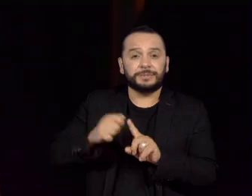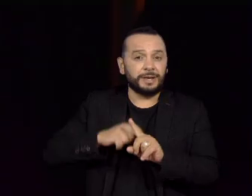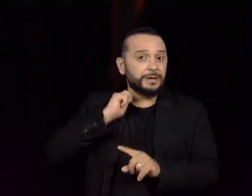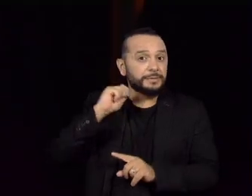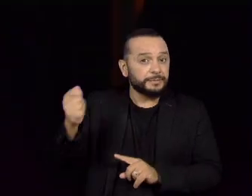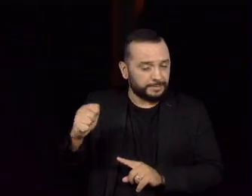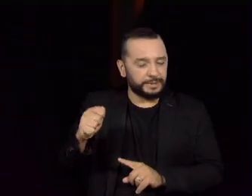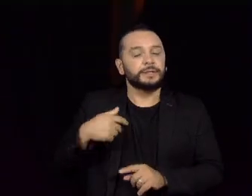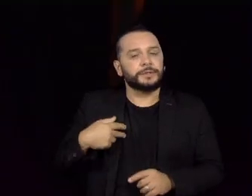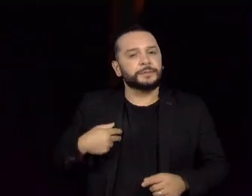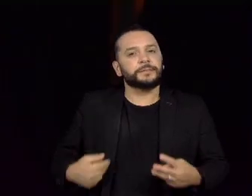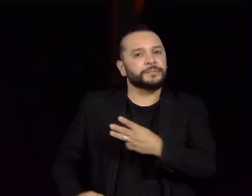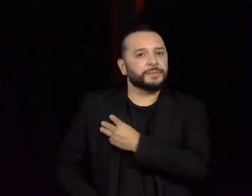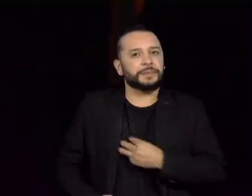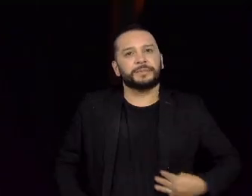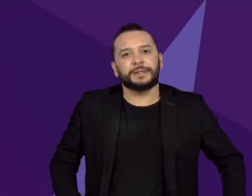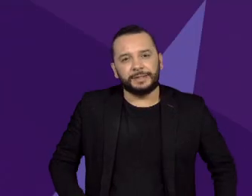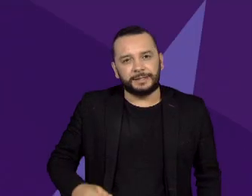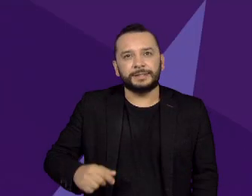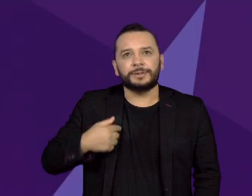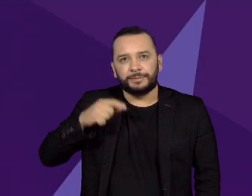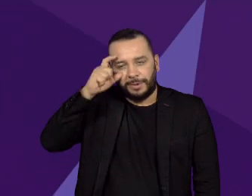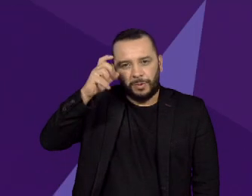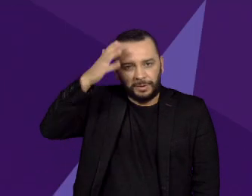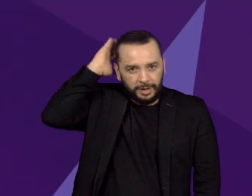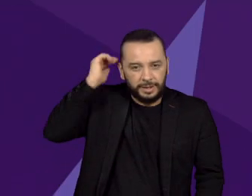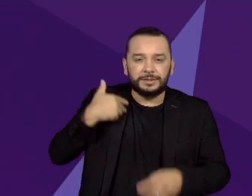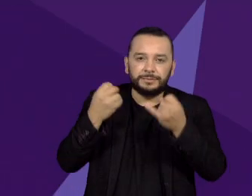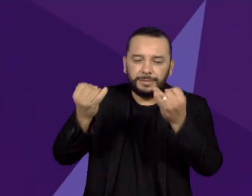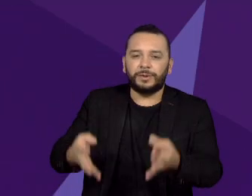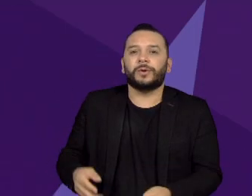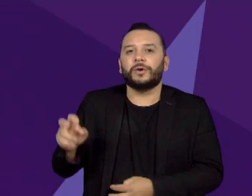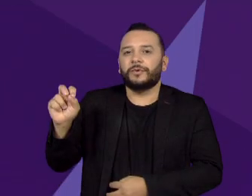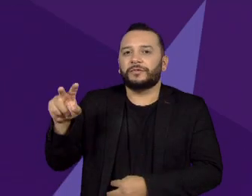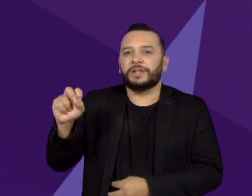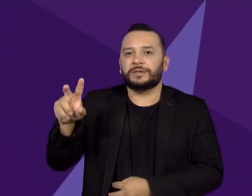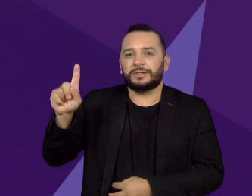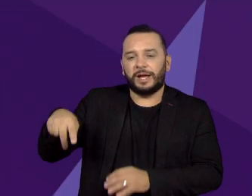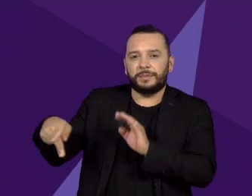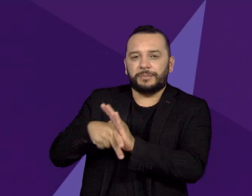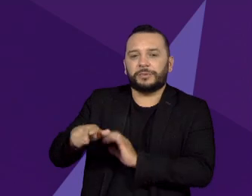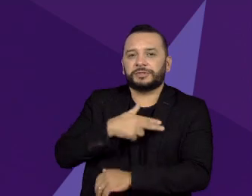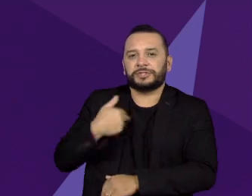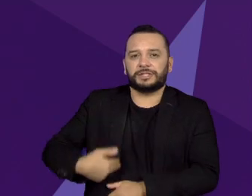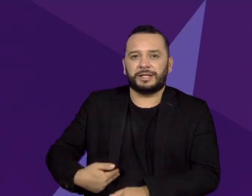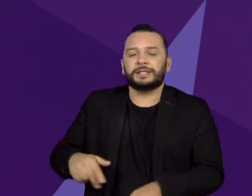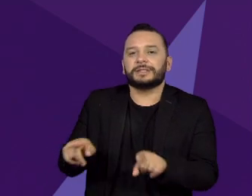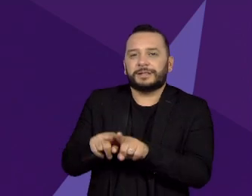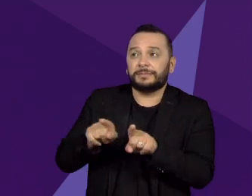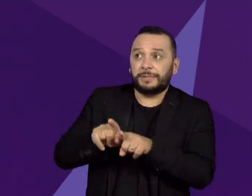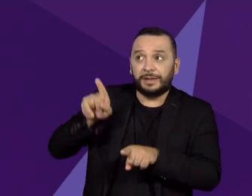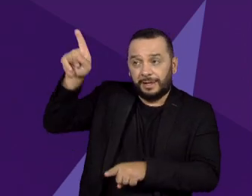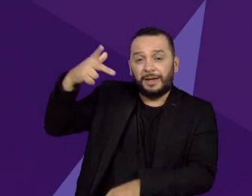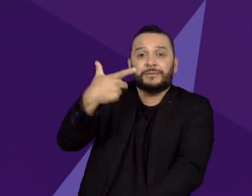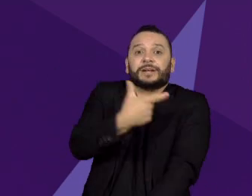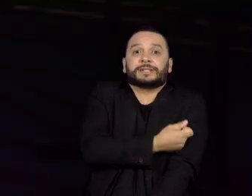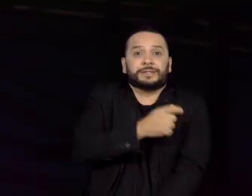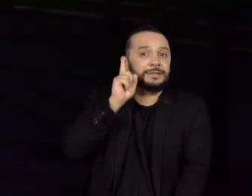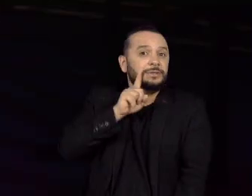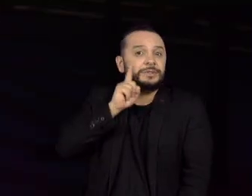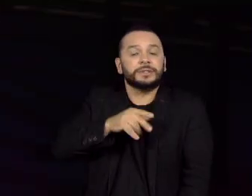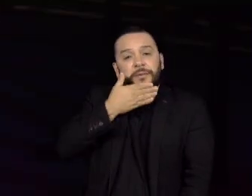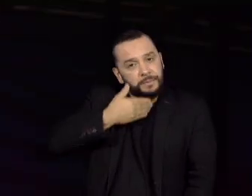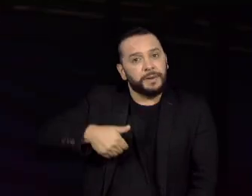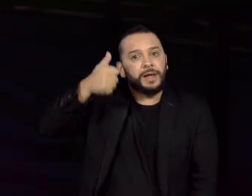Guedes disse que o vírus é chinês e que a vacina dos americanos é melhor, que nem vacina eles criaram.